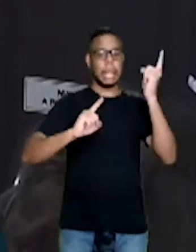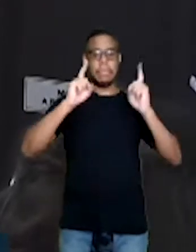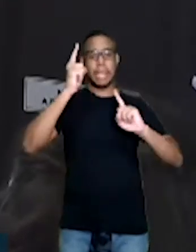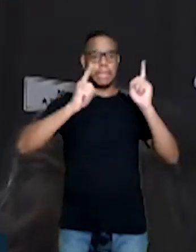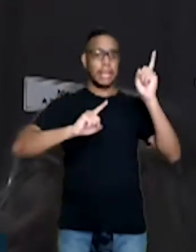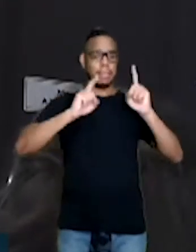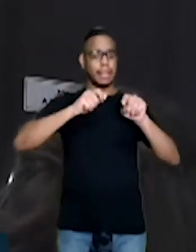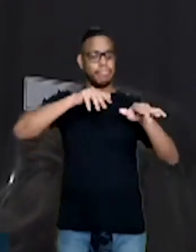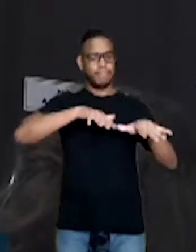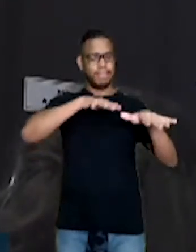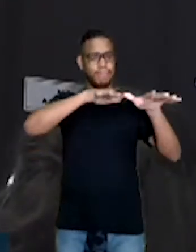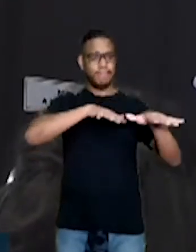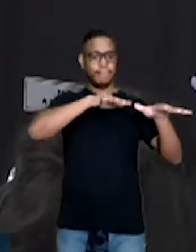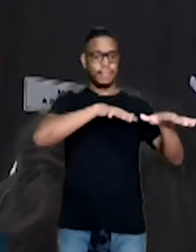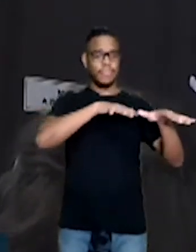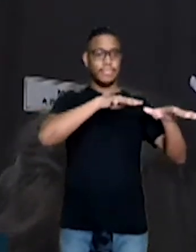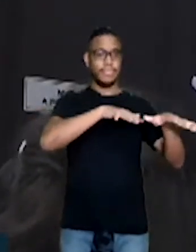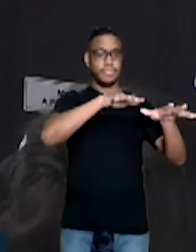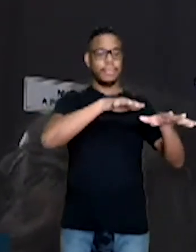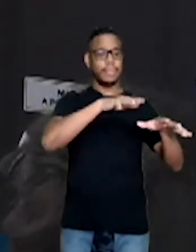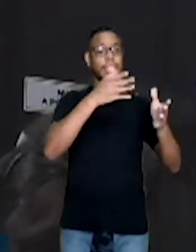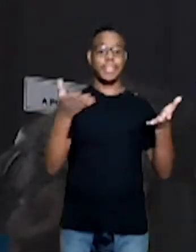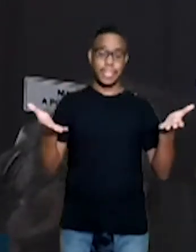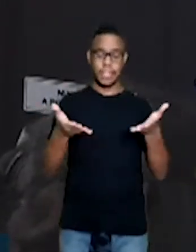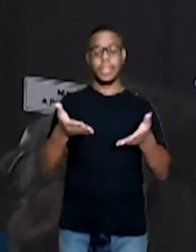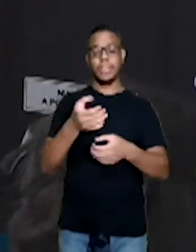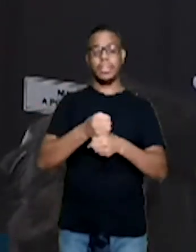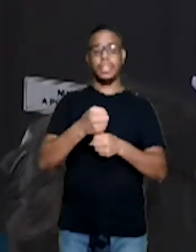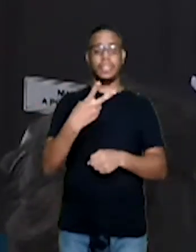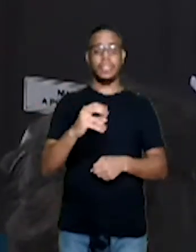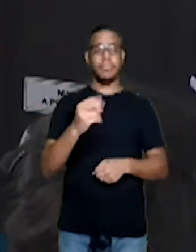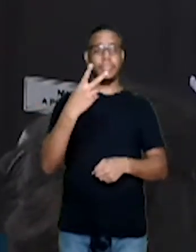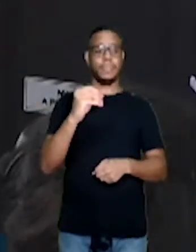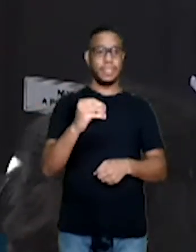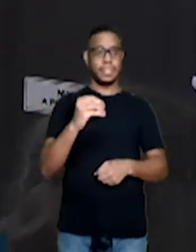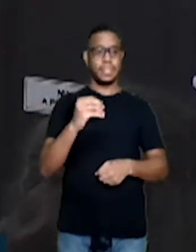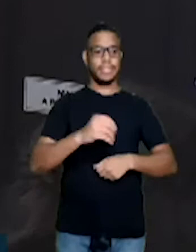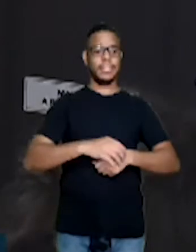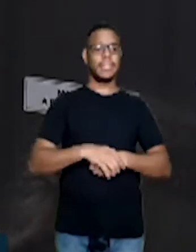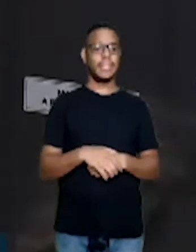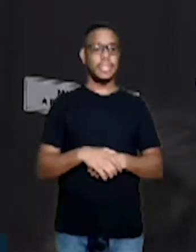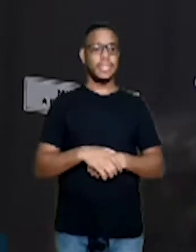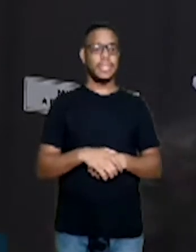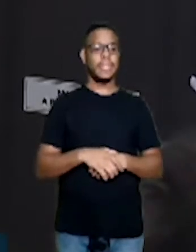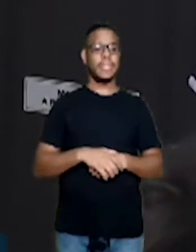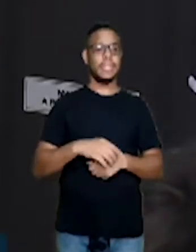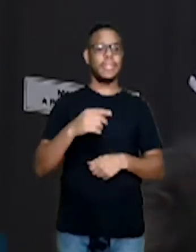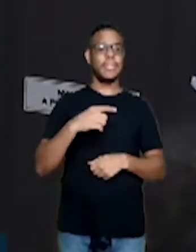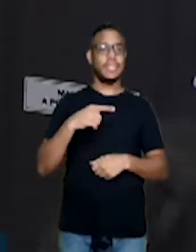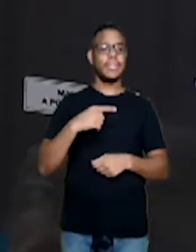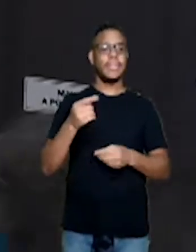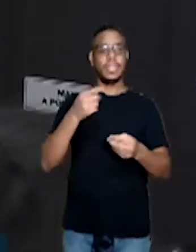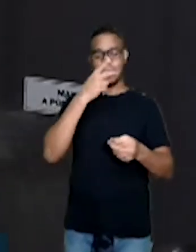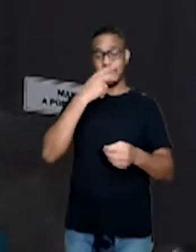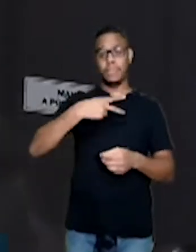esse ano realmente é tudo em seja um vice para mim, né?